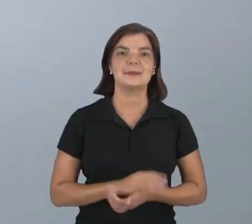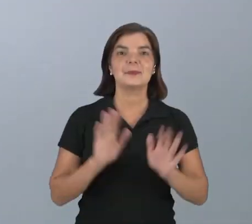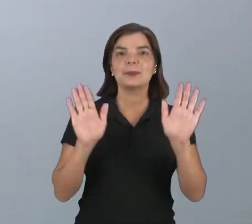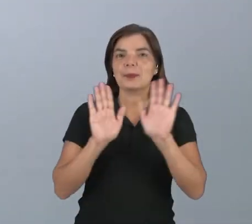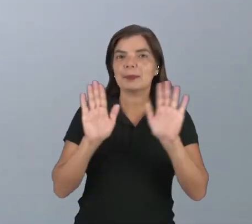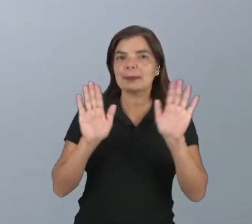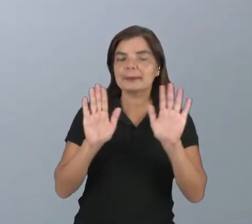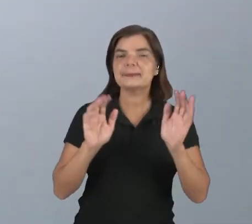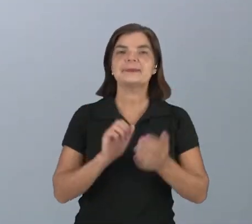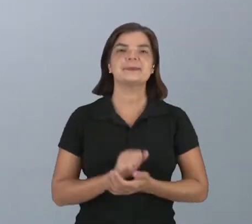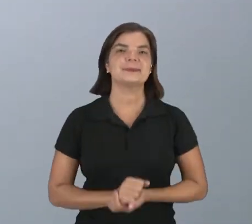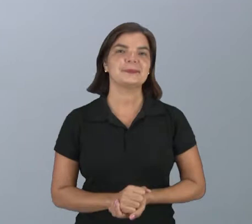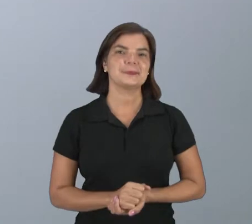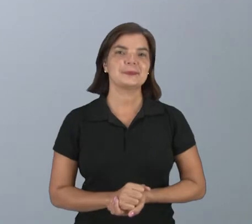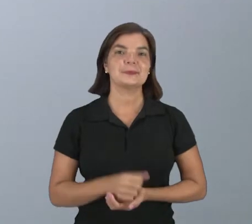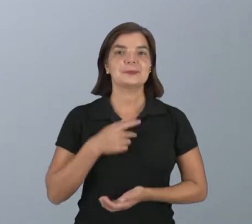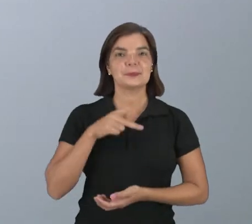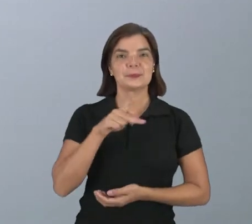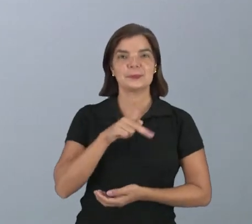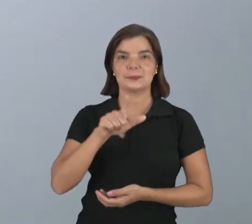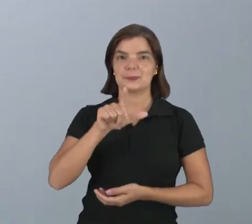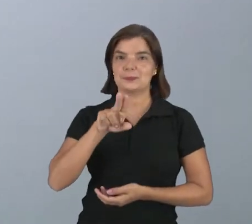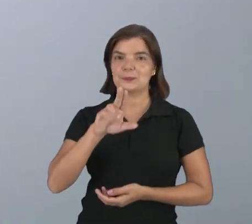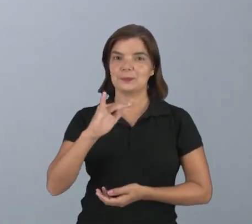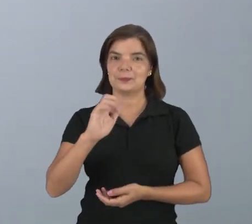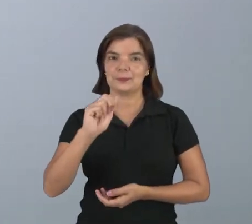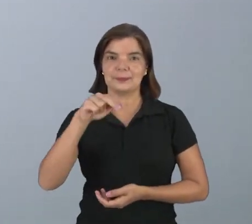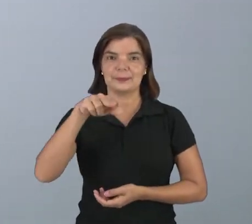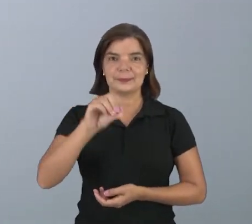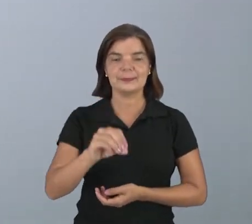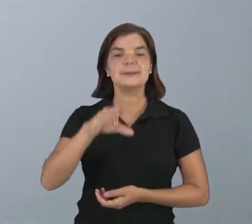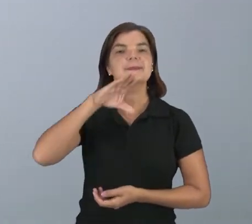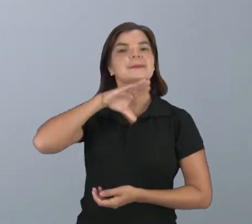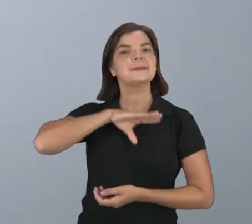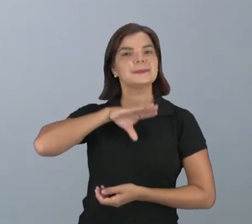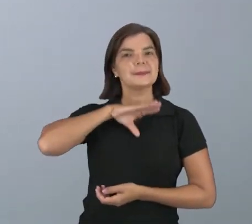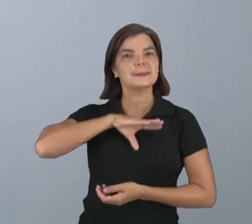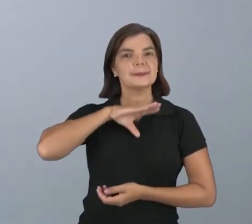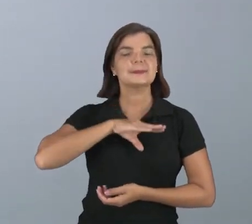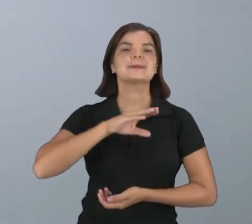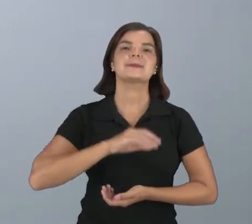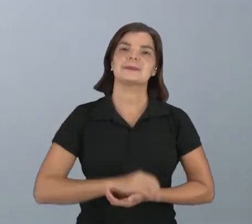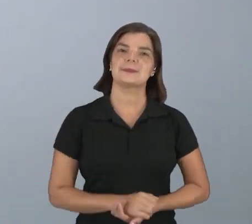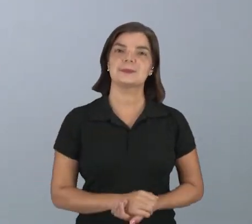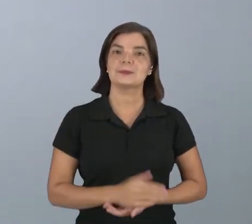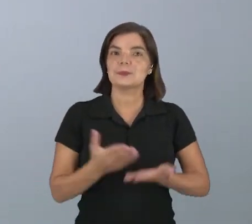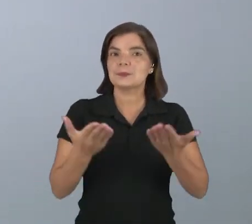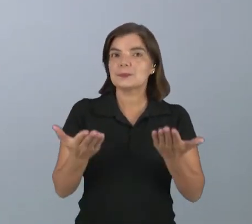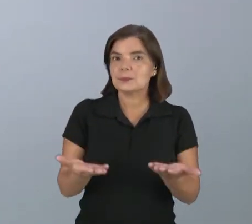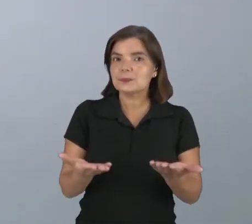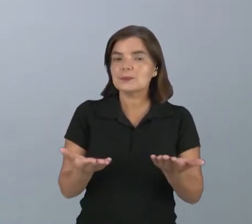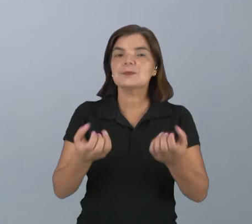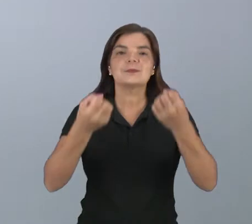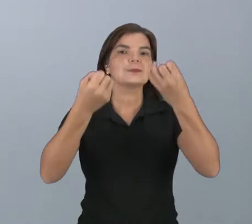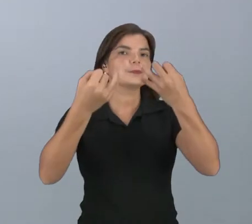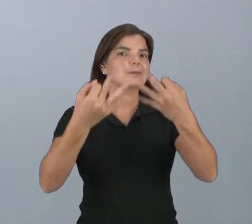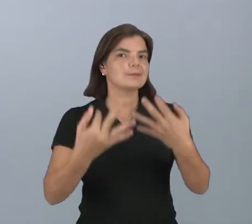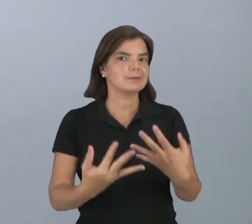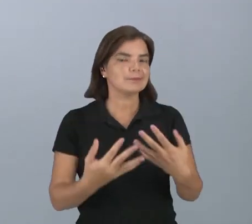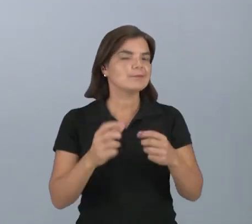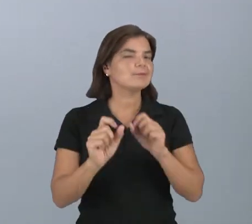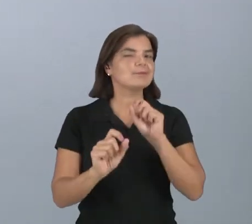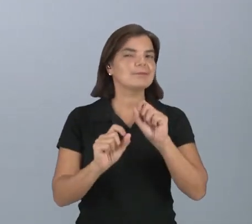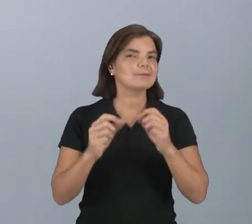Olá, eu sou o professor Luciano, de Língua Portuguesa, e hoje nós vamos falar um pouco